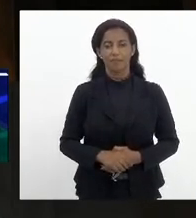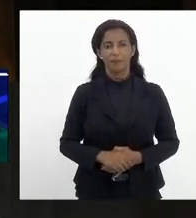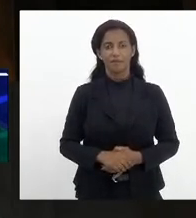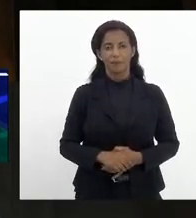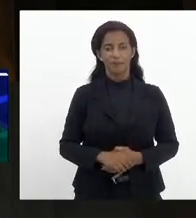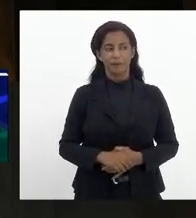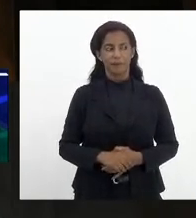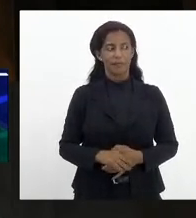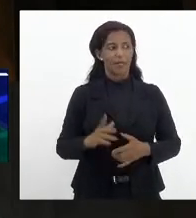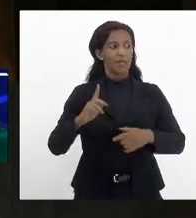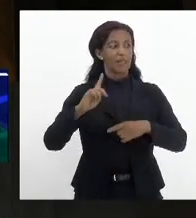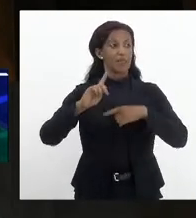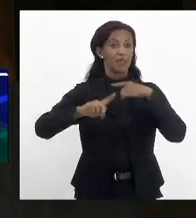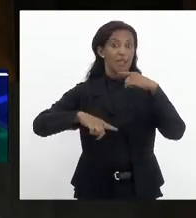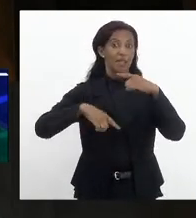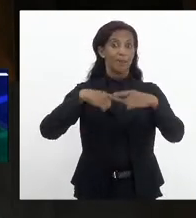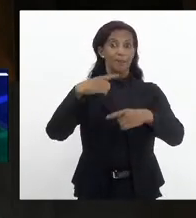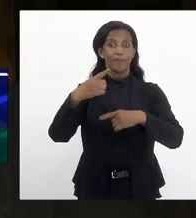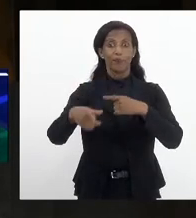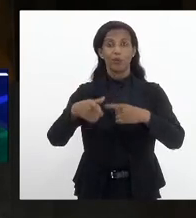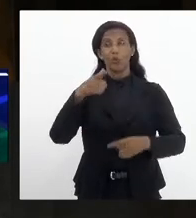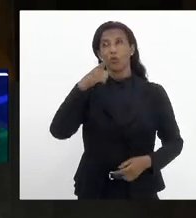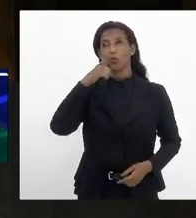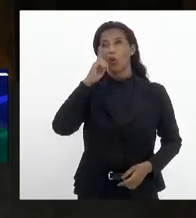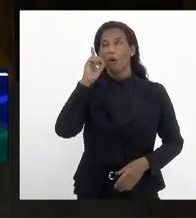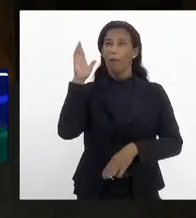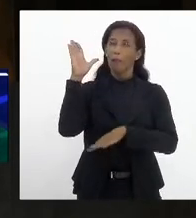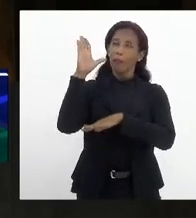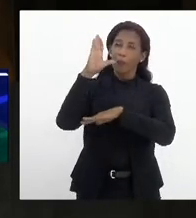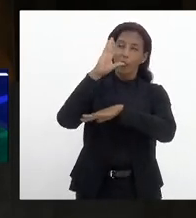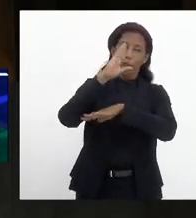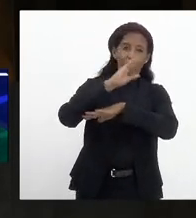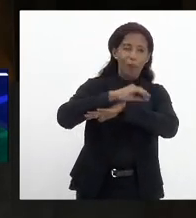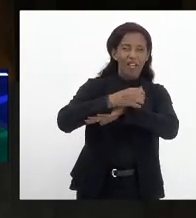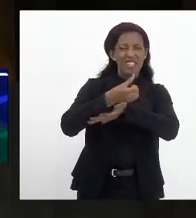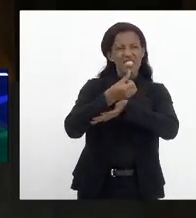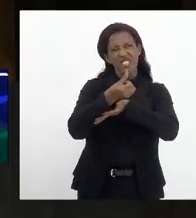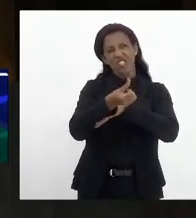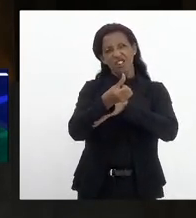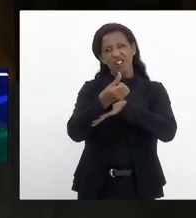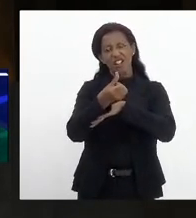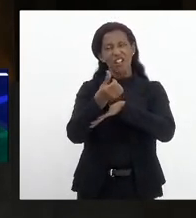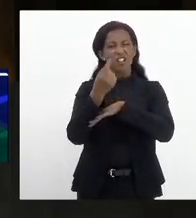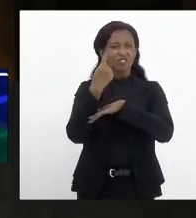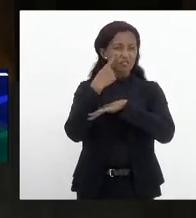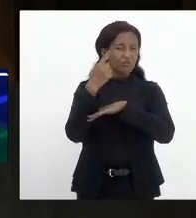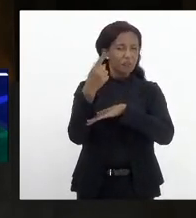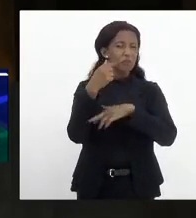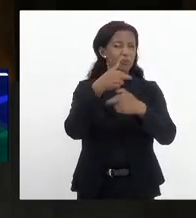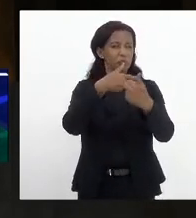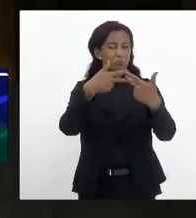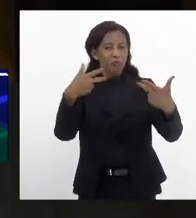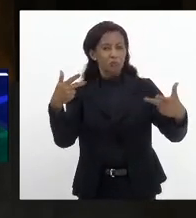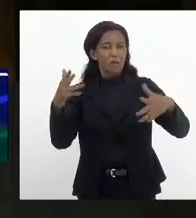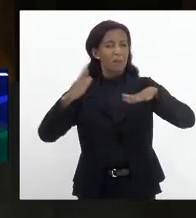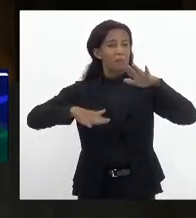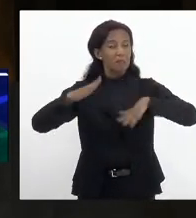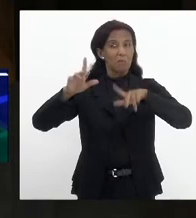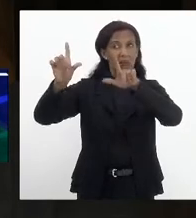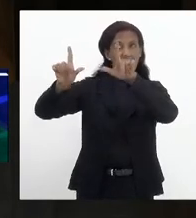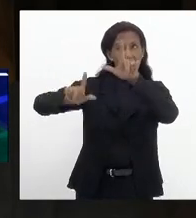Depois do dia de ontem, lá para as 6 da tarde, a gente ouviu muitas coisas, principalmente vindo da